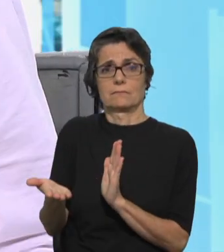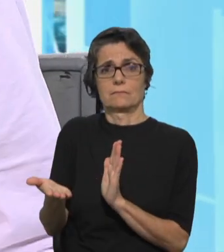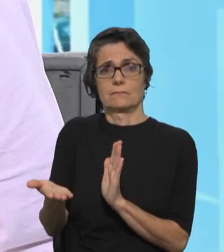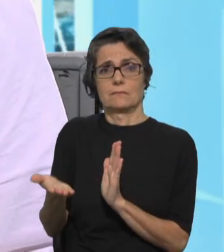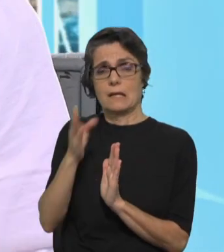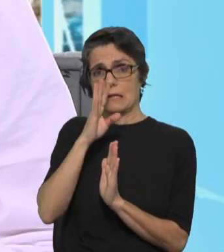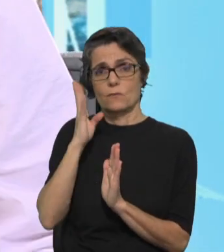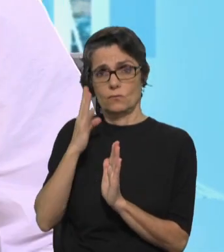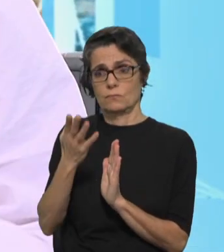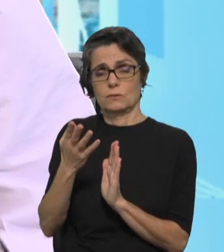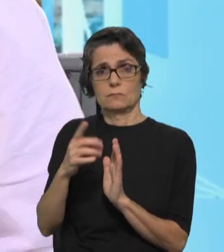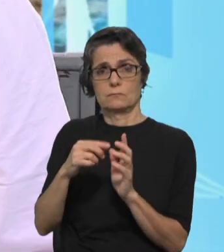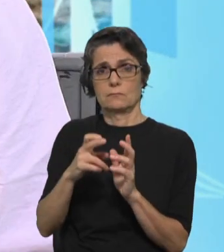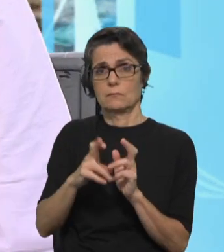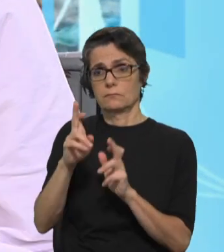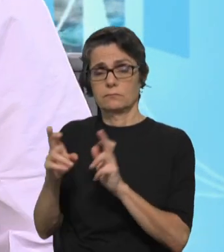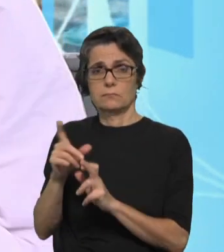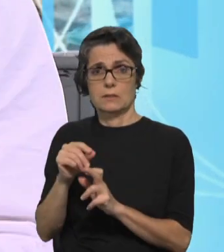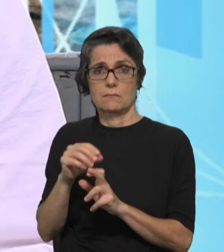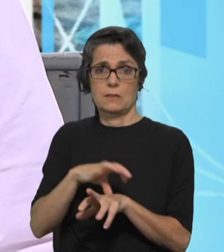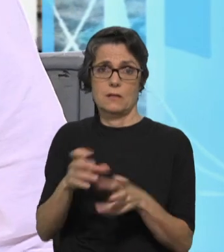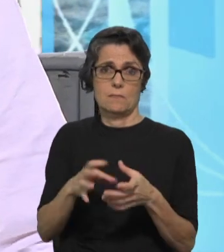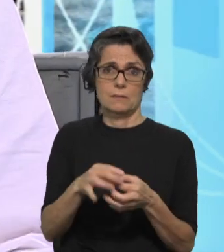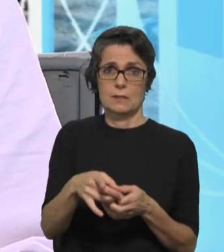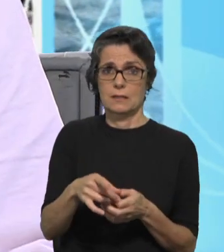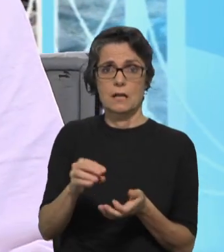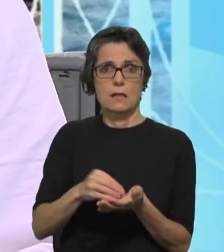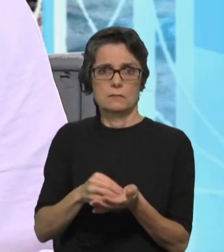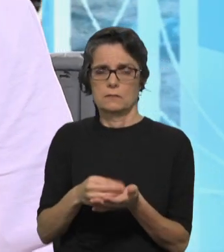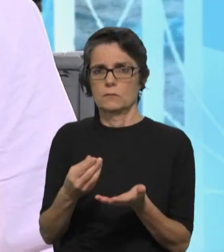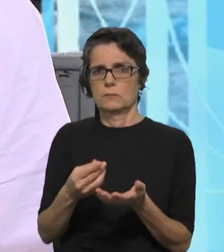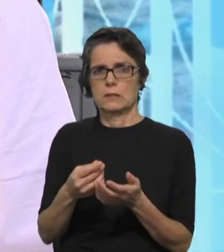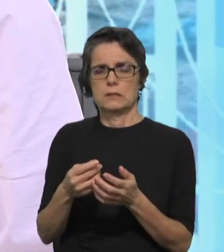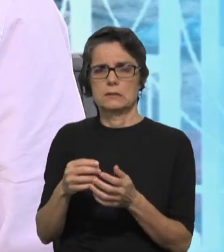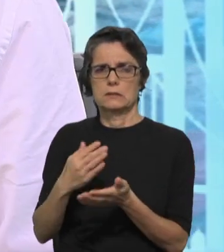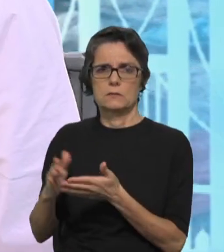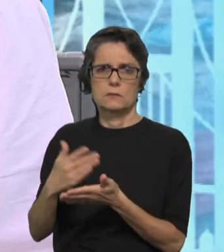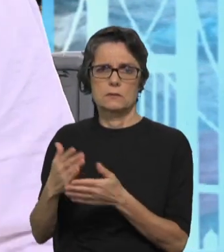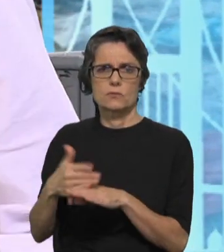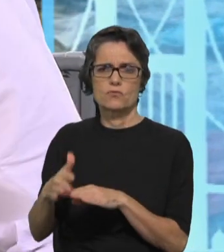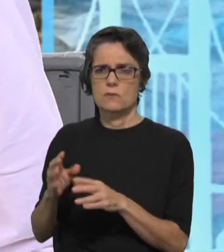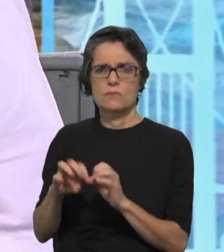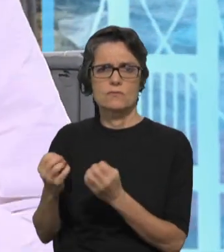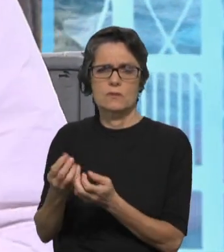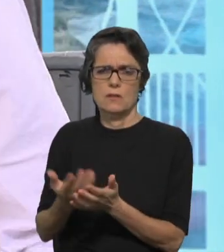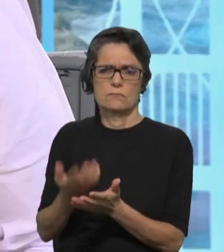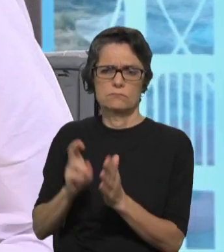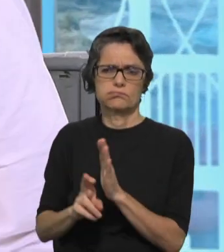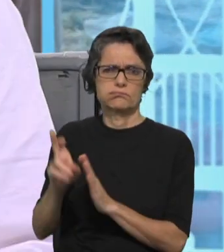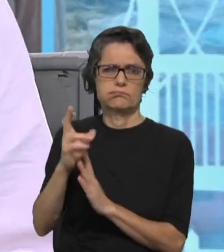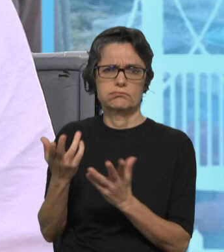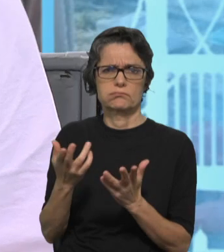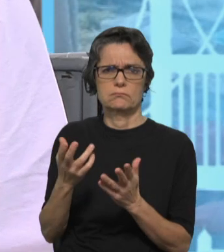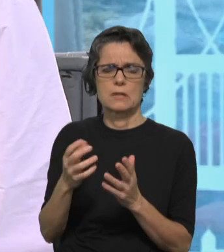números, e recentemente, até com a questão da pandemia, etc., os números da pobreza e exclusão social têm aumentado, mais sem-abrigo, acho que também é notório, se formos nas